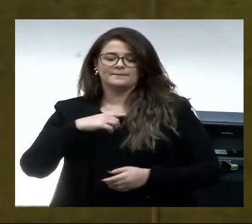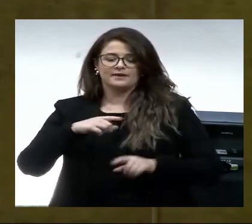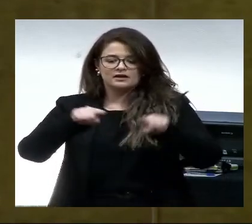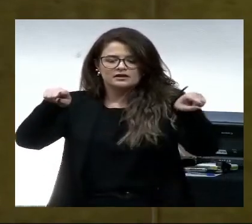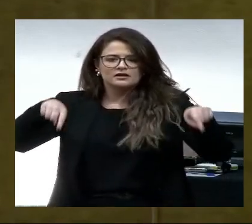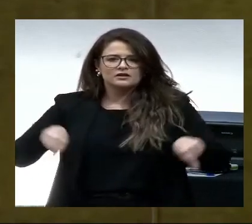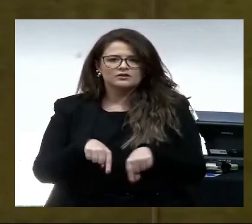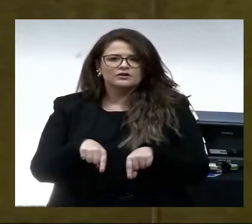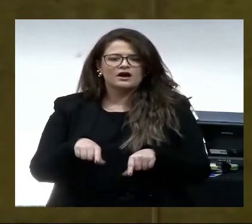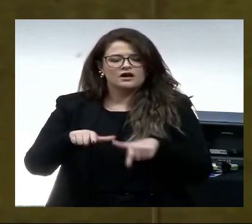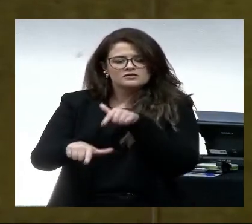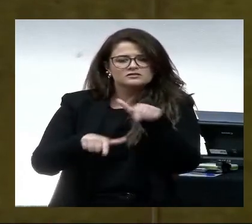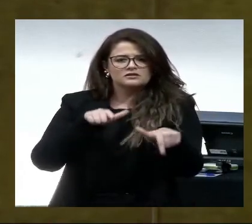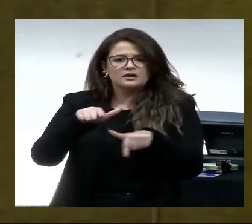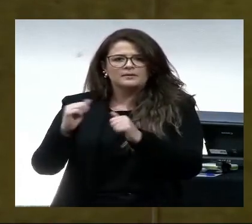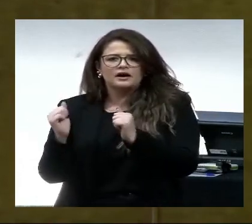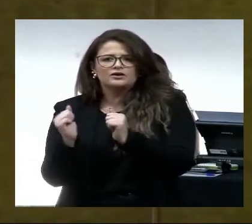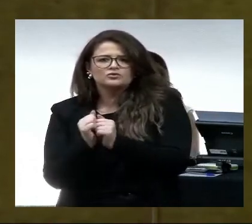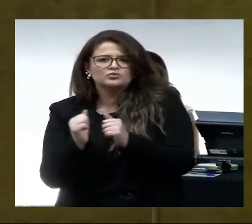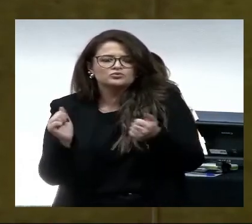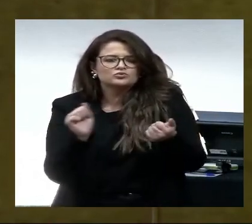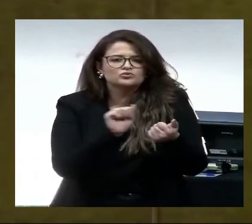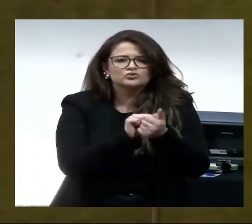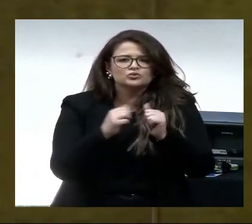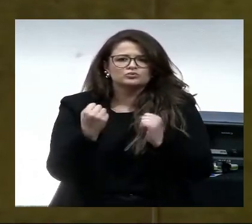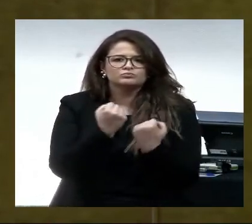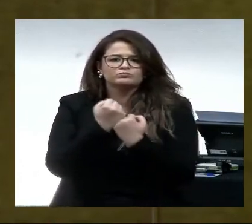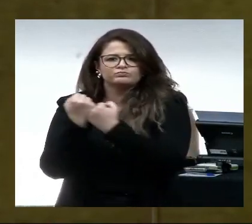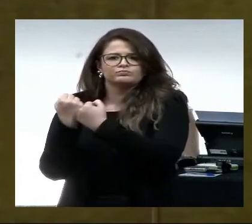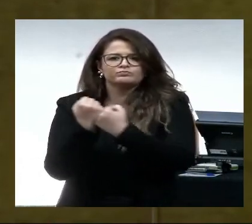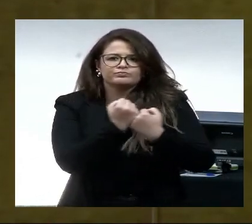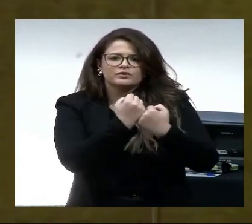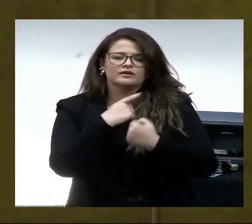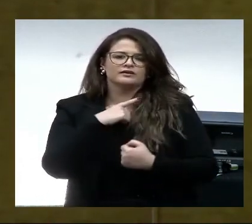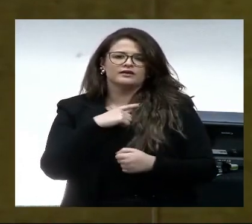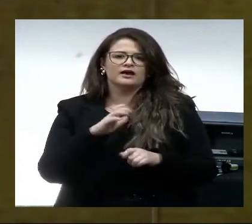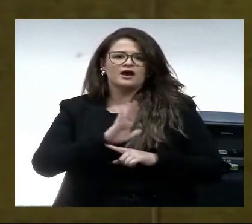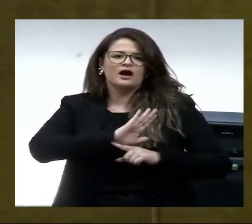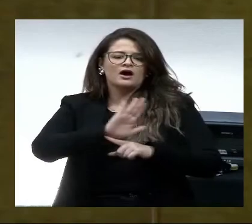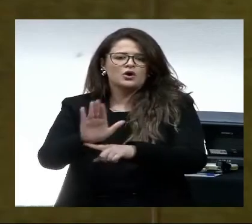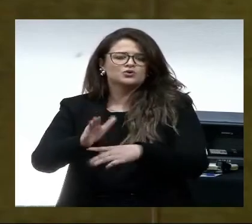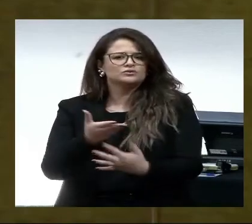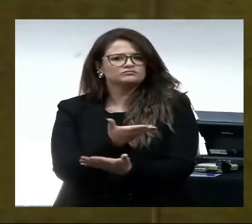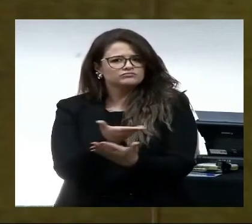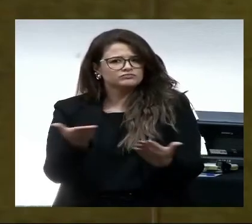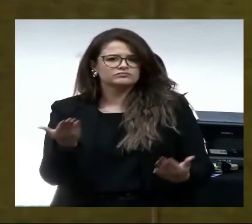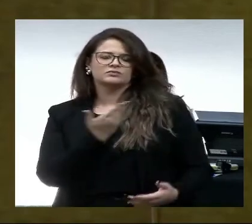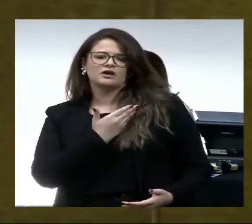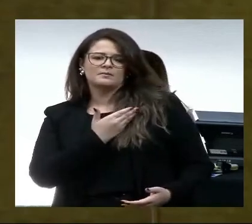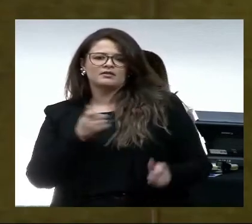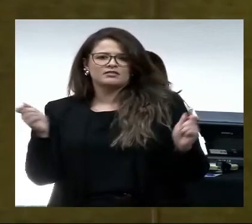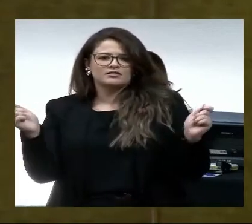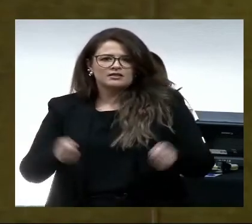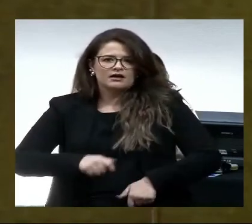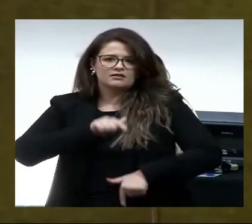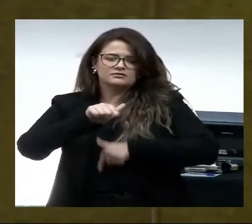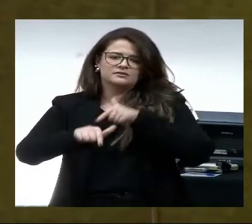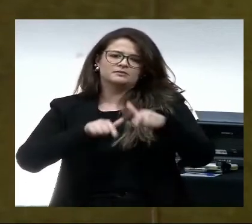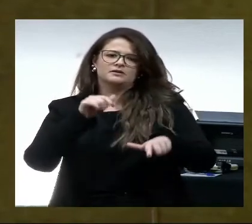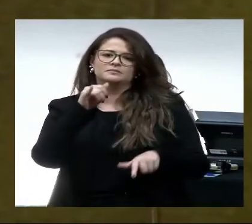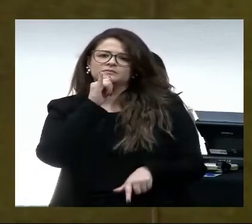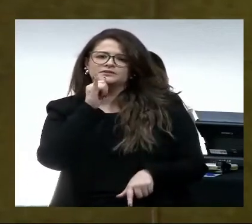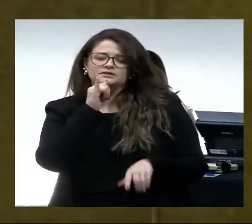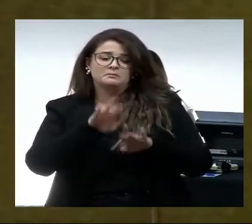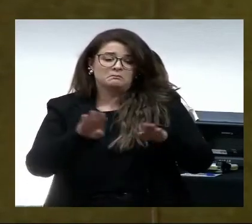e disponibilizamos o mínimo necessário para os colegas poderem exercer a profissão, como computadores, mobiliário